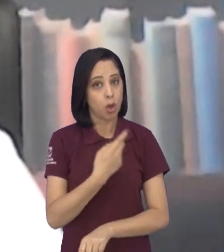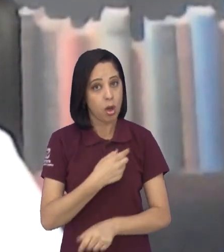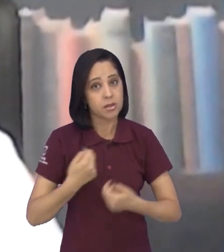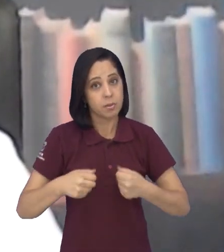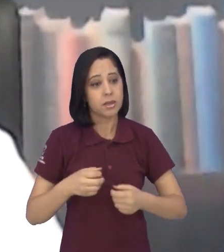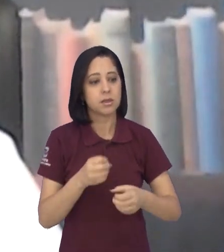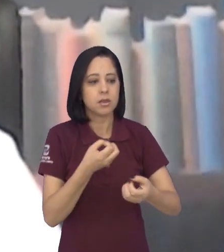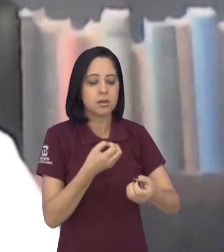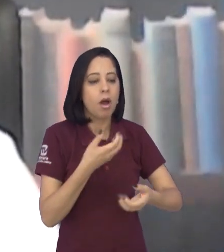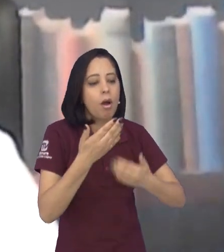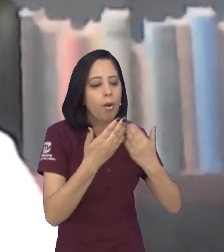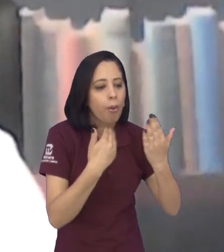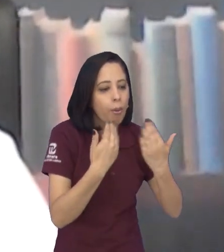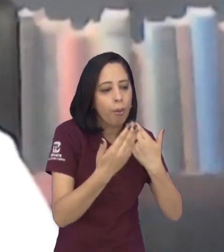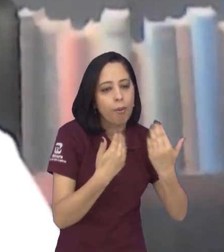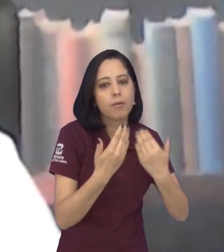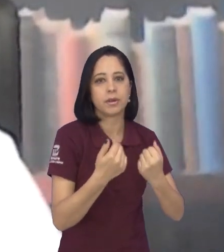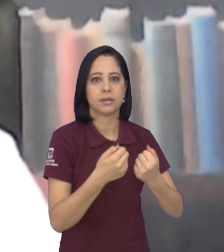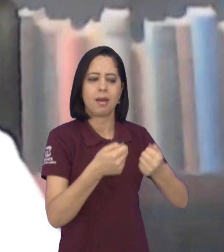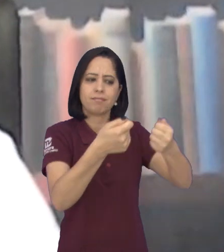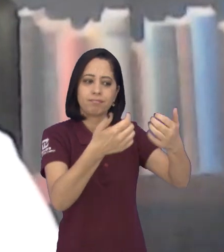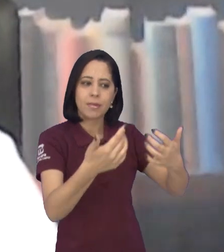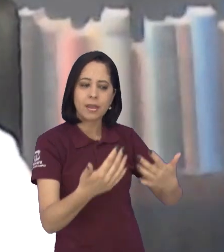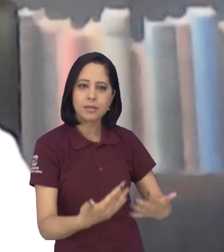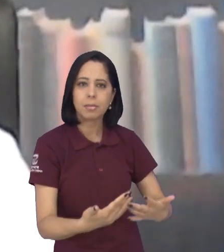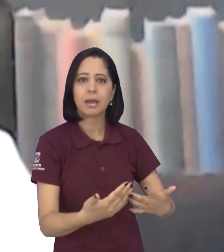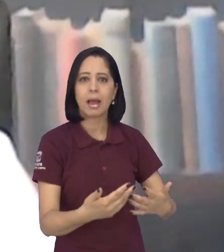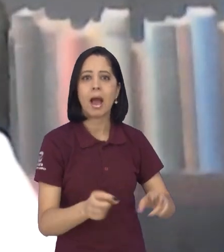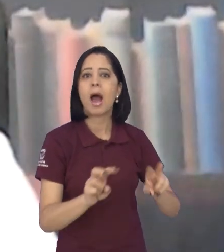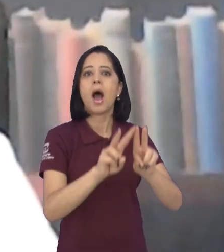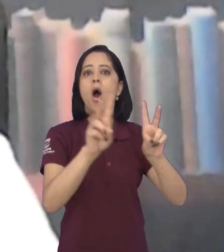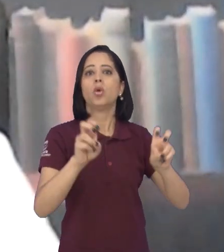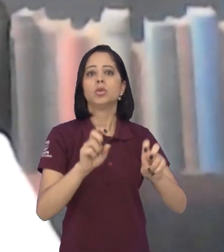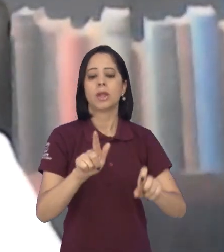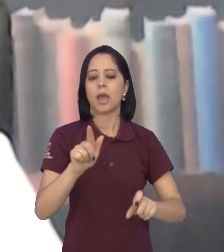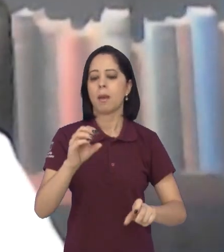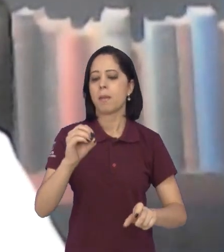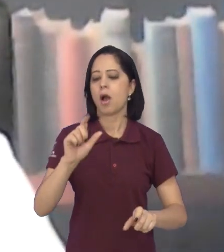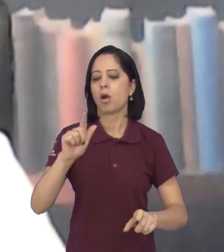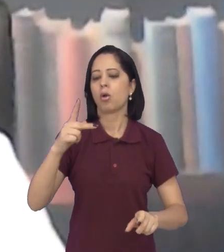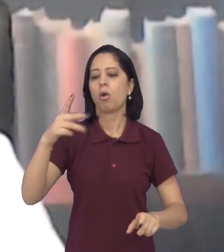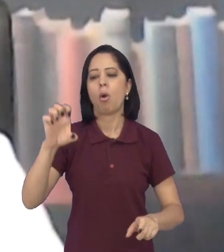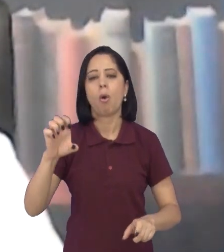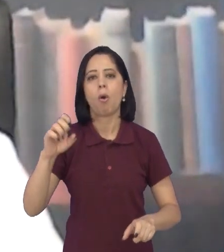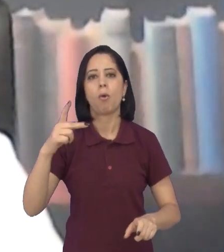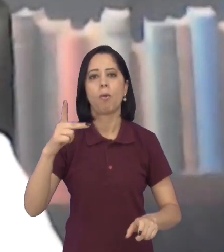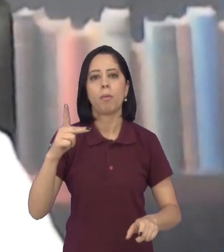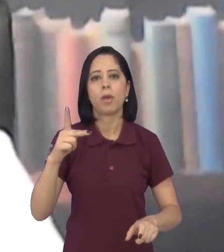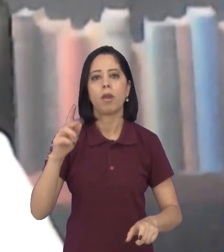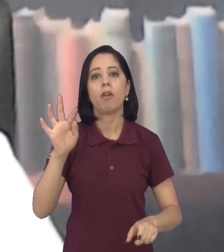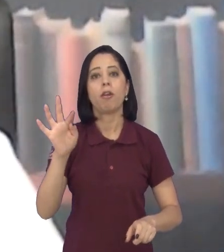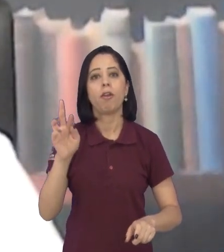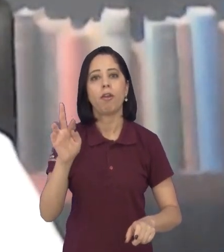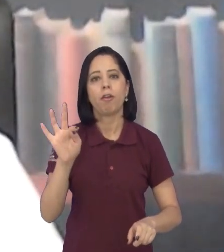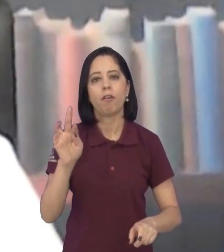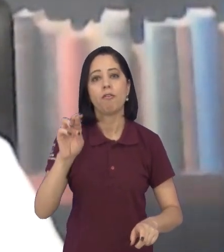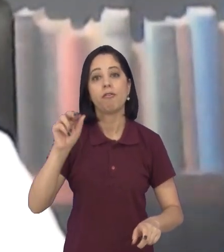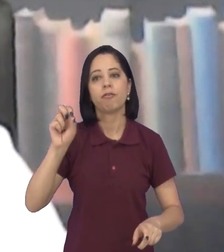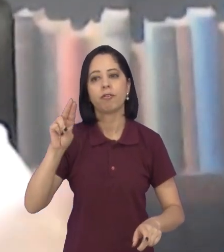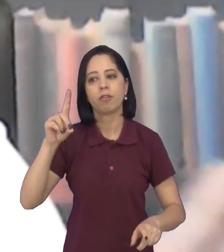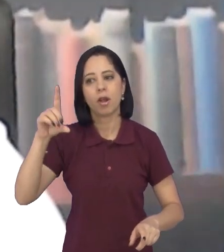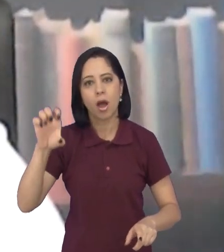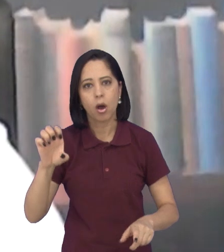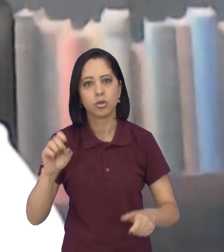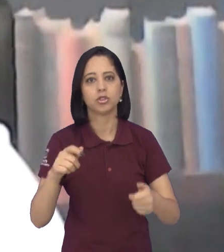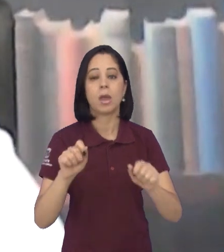conversar sobre as fraudes que elas existem, tanto num sistema Pix, que é um sistema seguro, quanto num